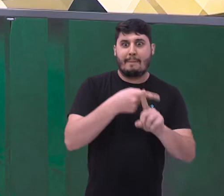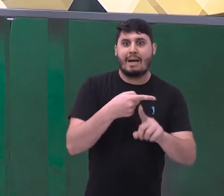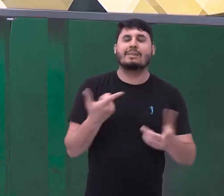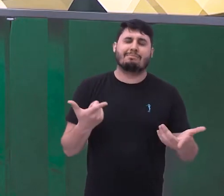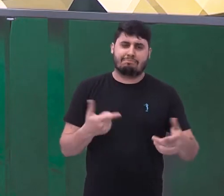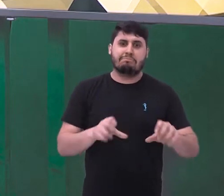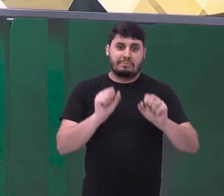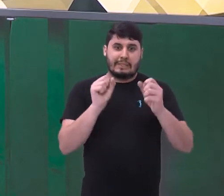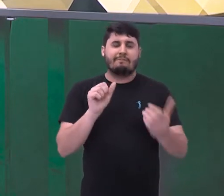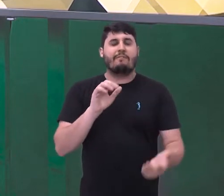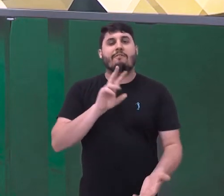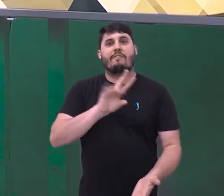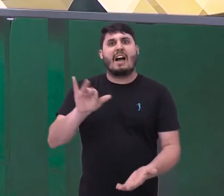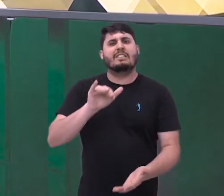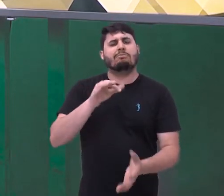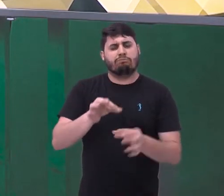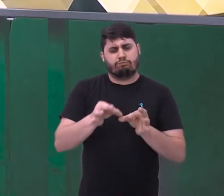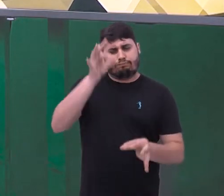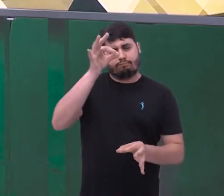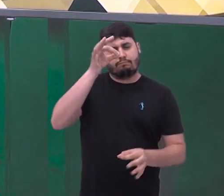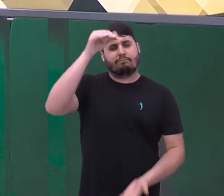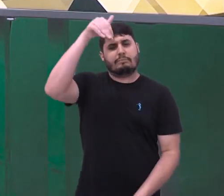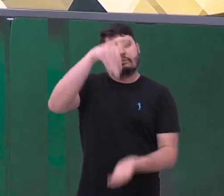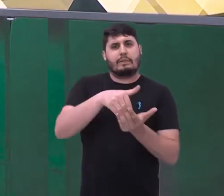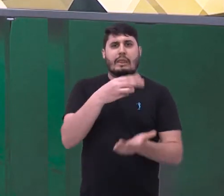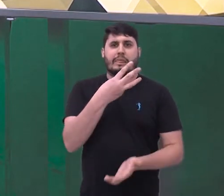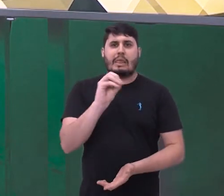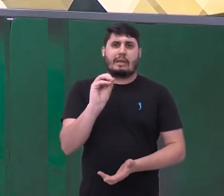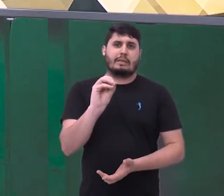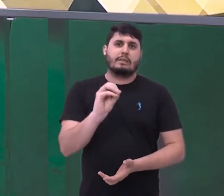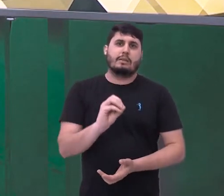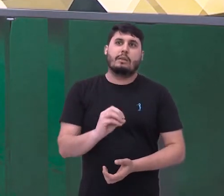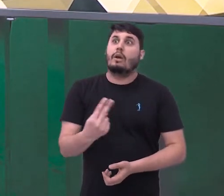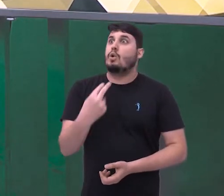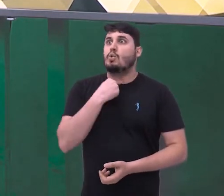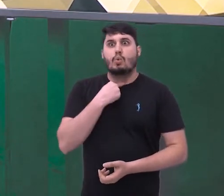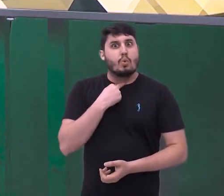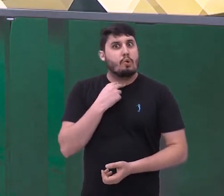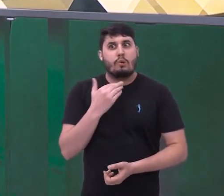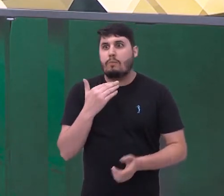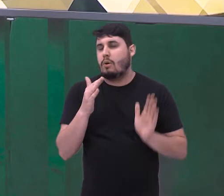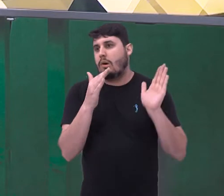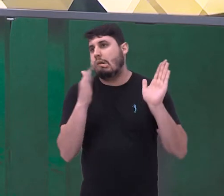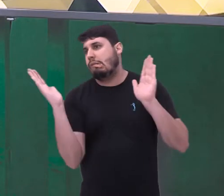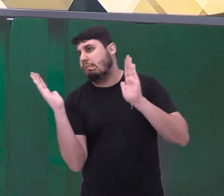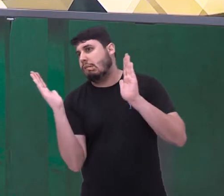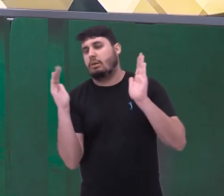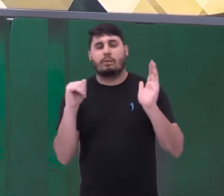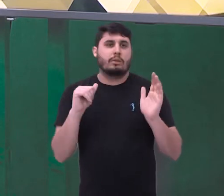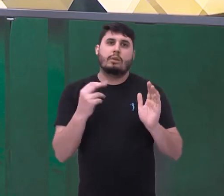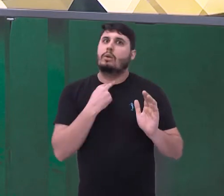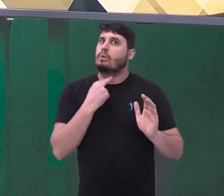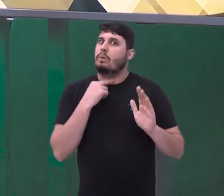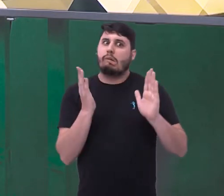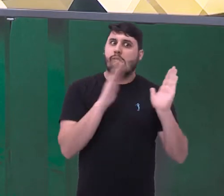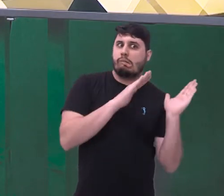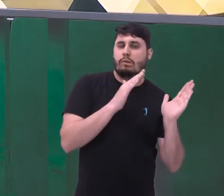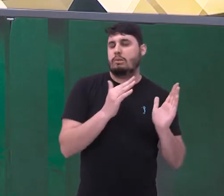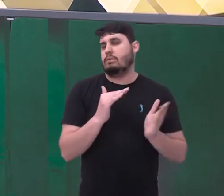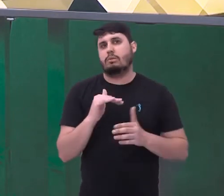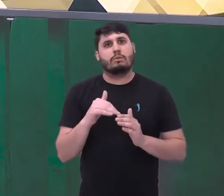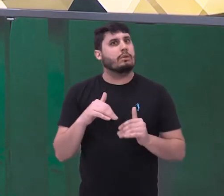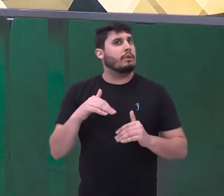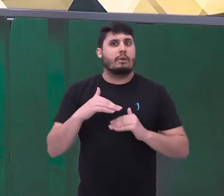linhas. Não posso fazer 31, não posso fazer fora da margem das linhas escritas. Tudo que